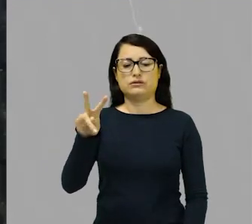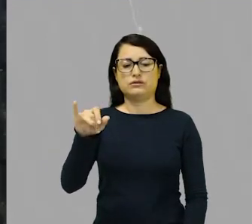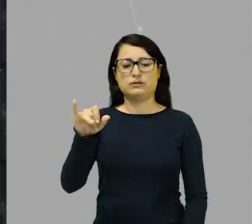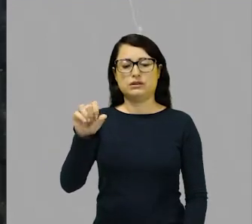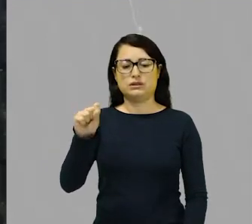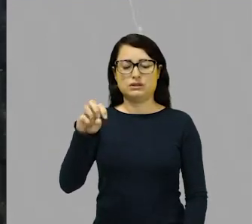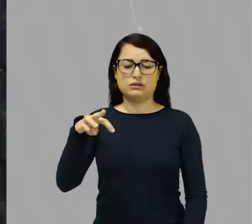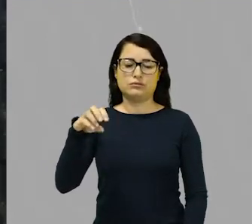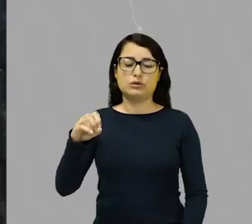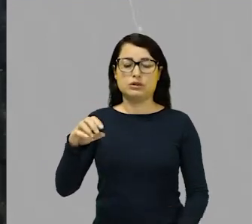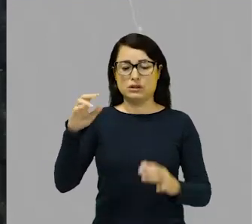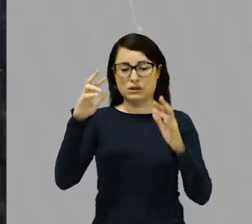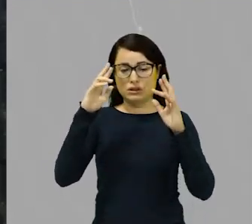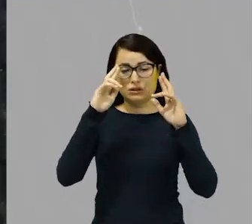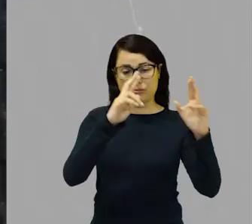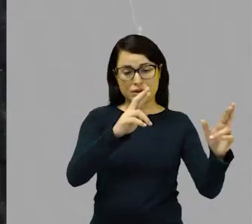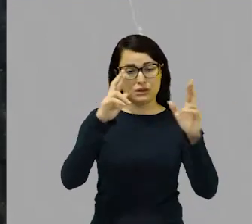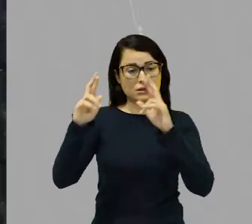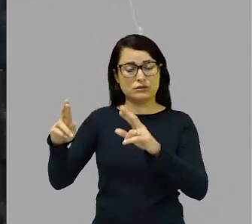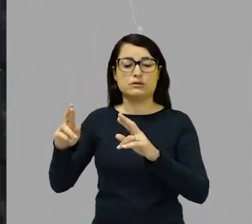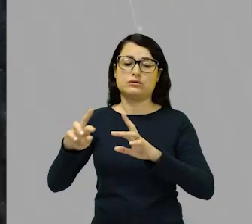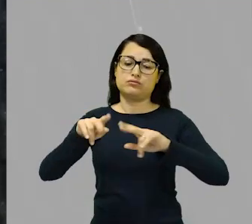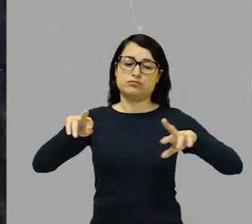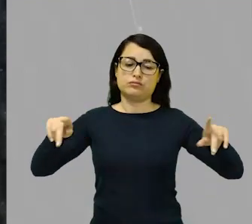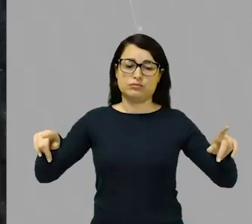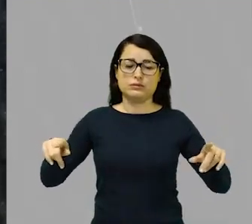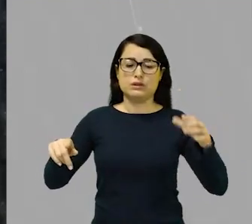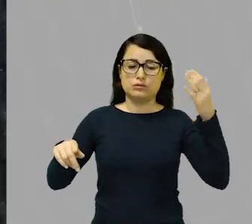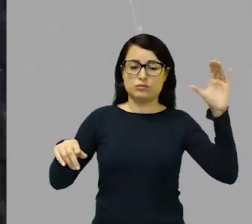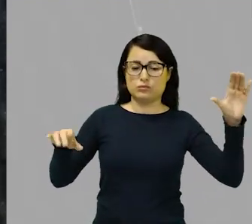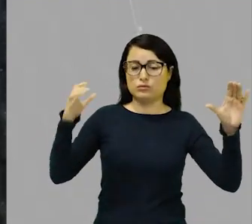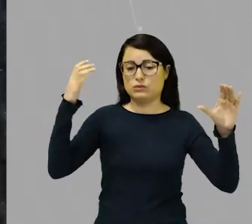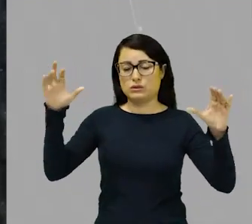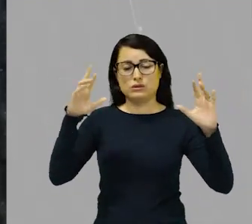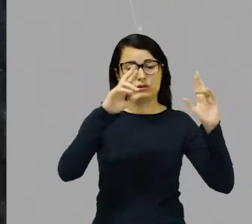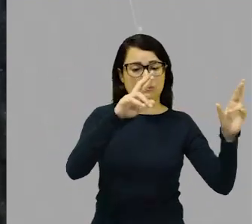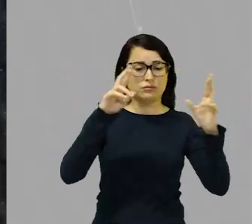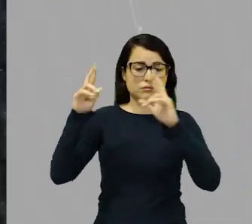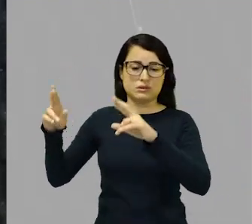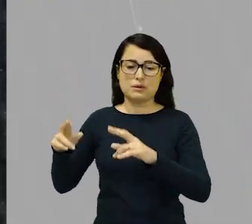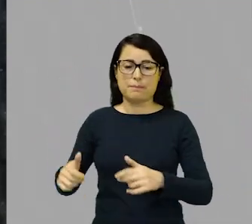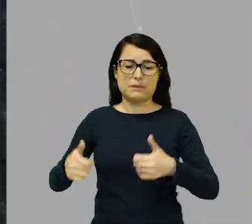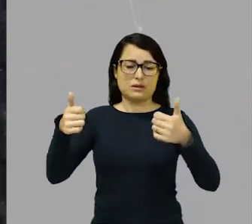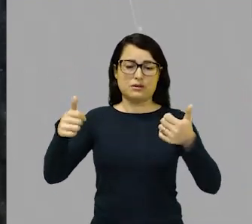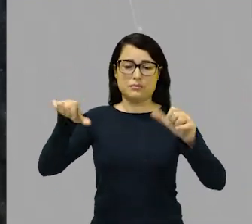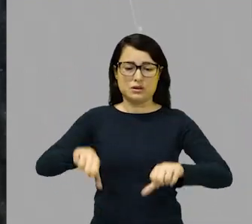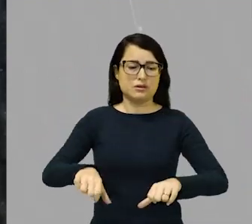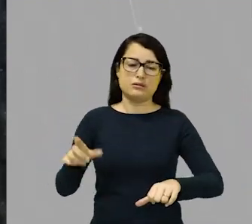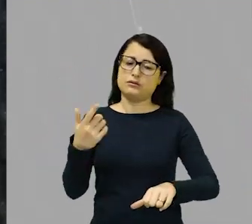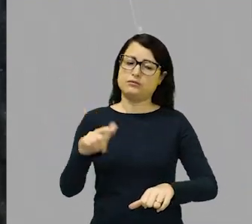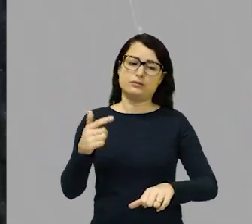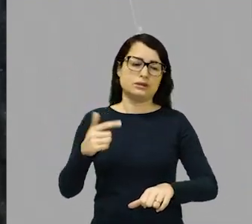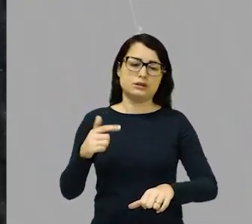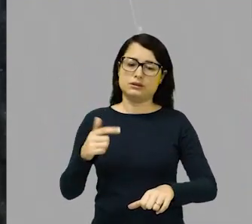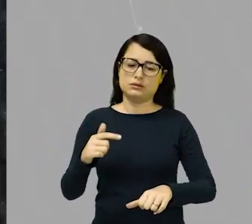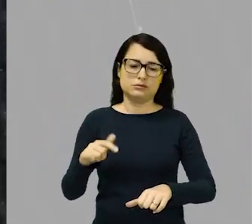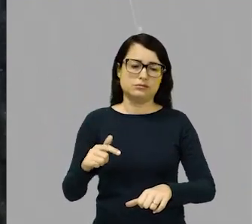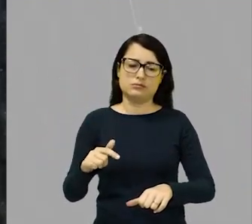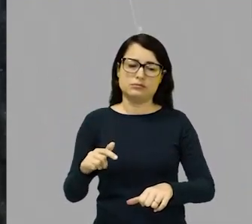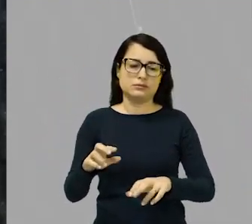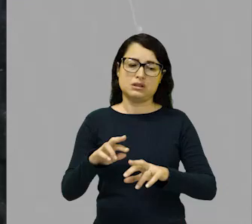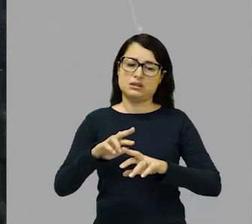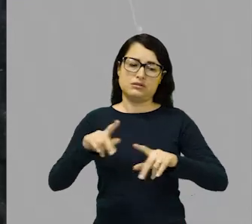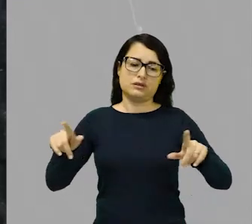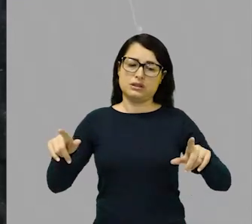o respeito às diferenças culturais, né? Então não tem cultura melhor nem pior, nem cultura superior ou inferior. O que existem